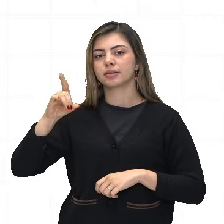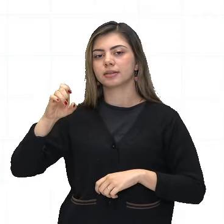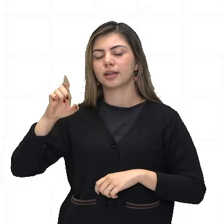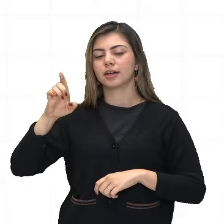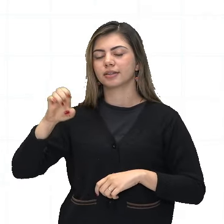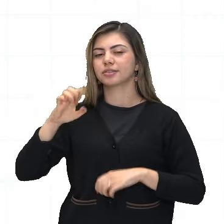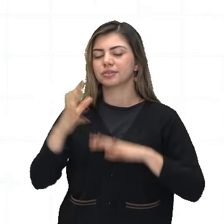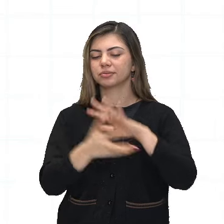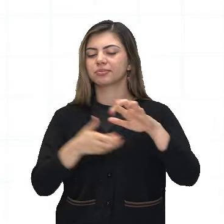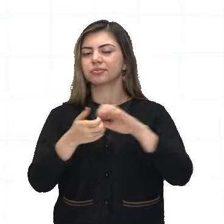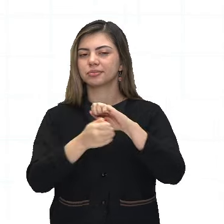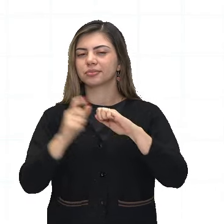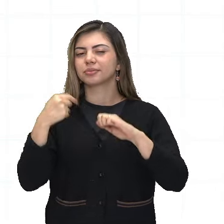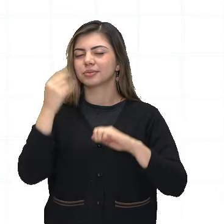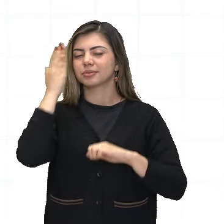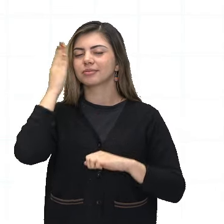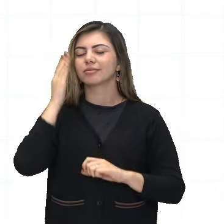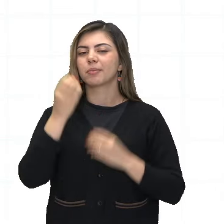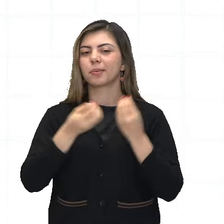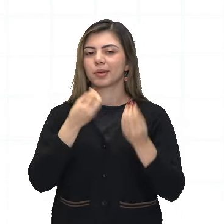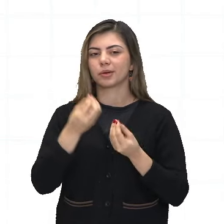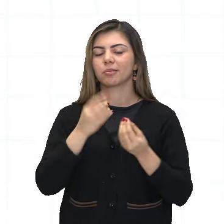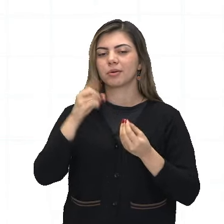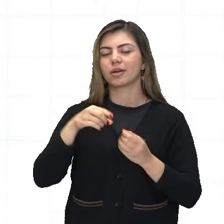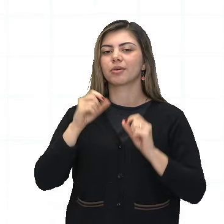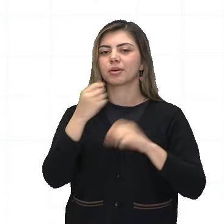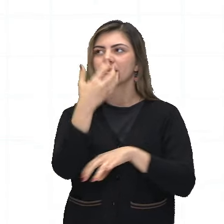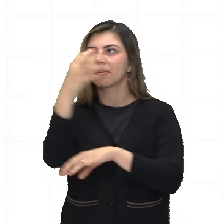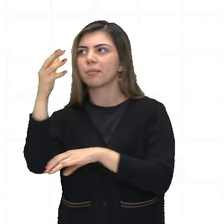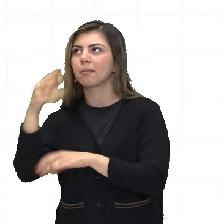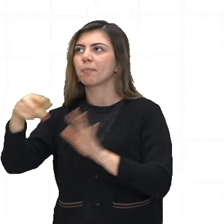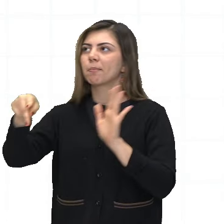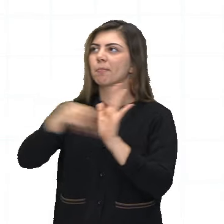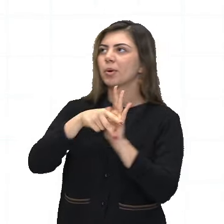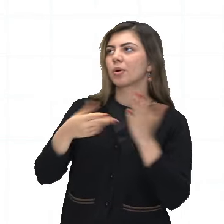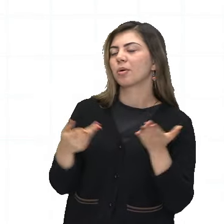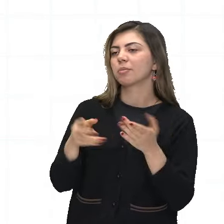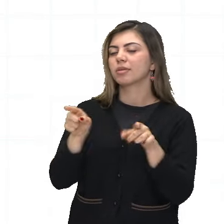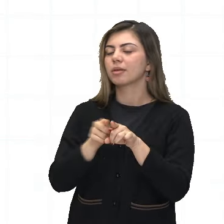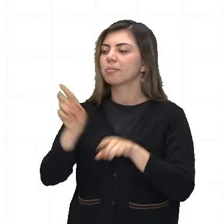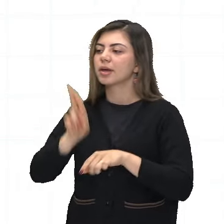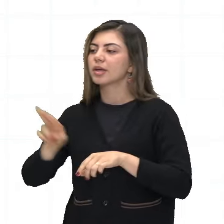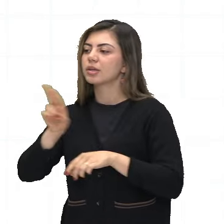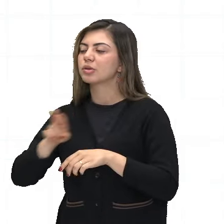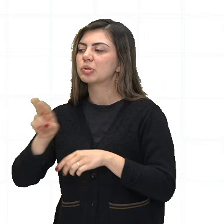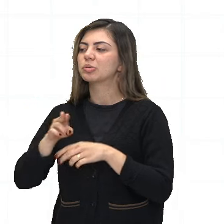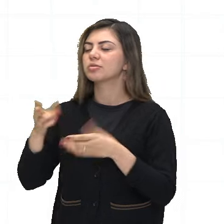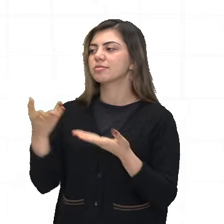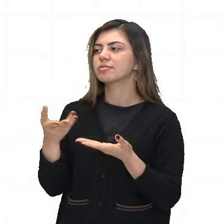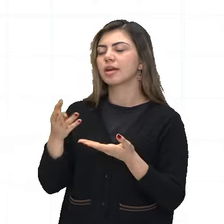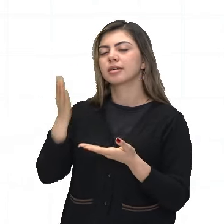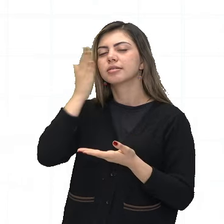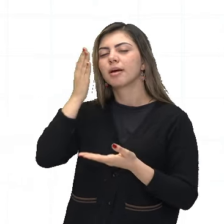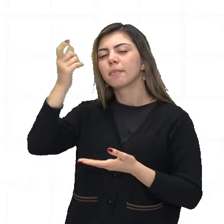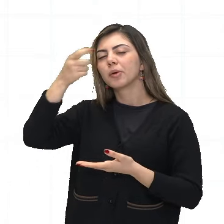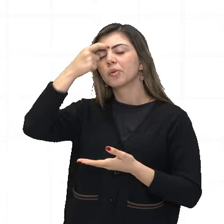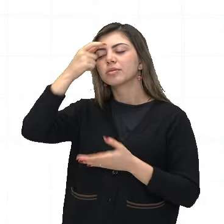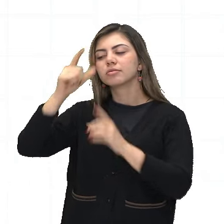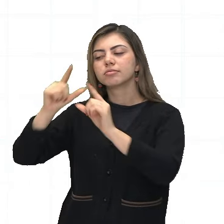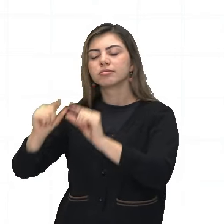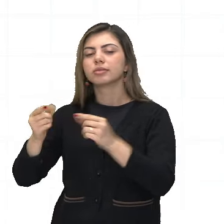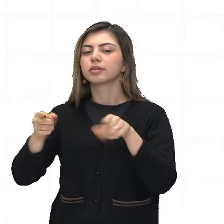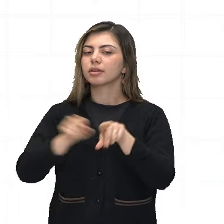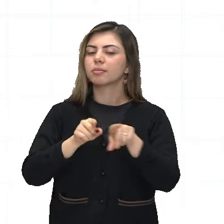gente já sabe do que ele vai tratar sobre recursos naturais sobre utilizar bem esses recursos sobre reciclagem e